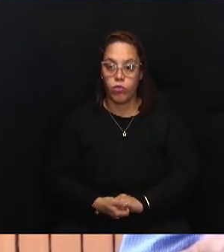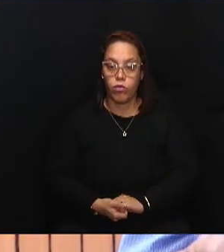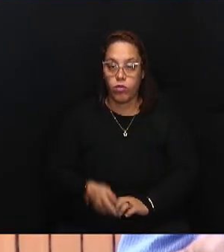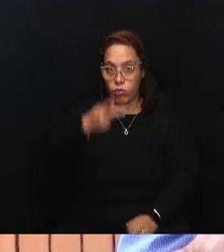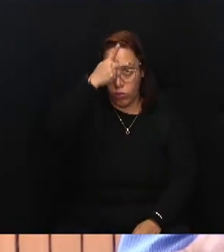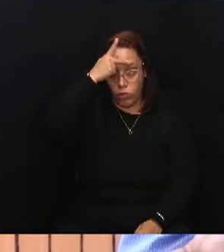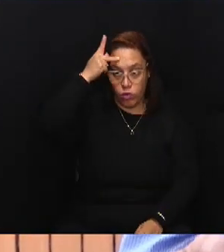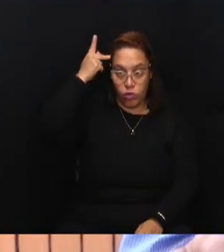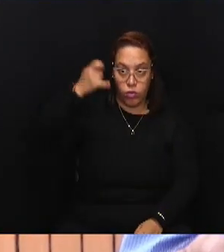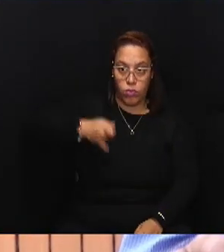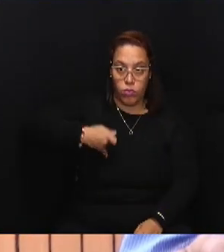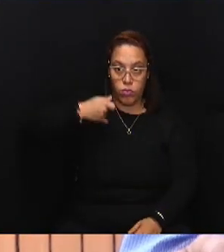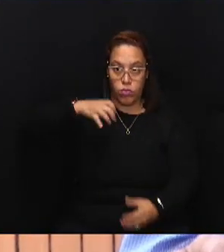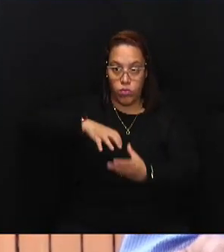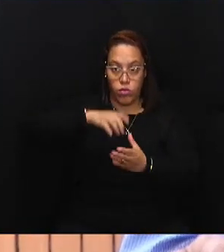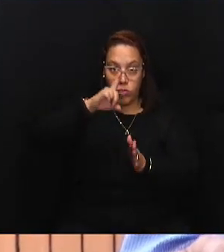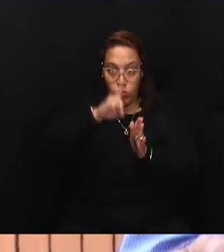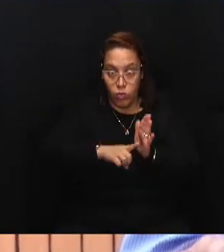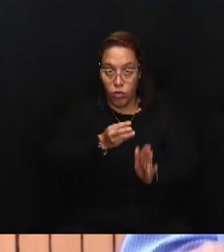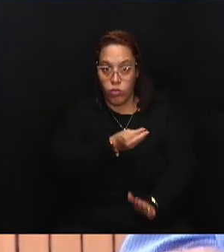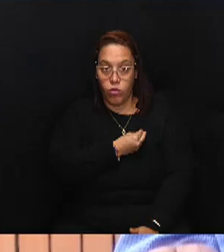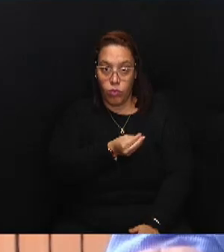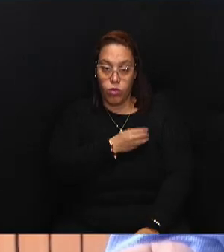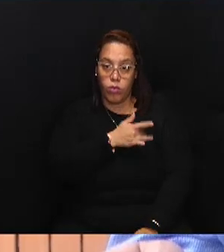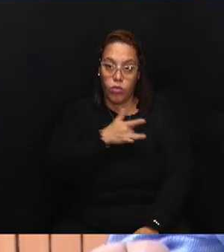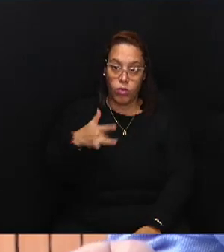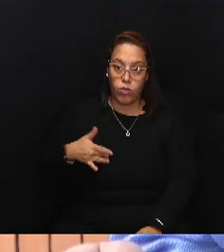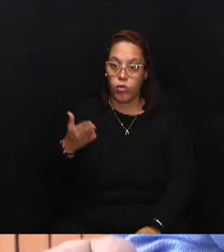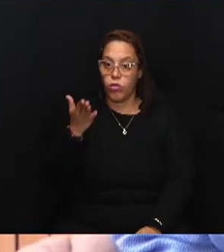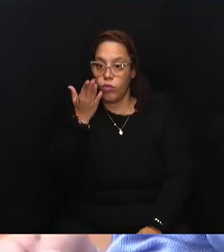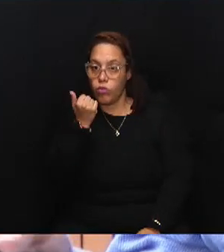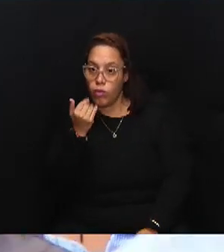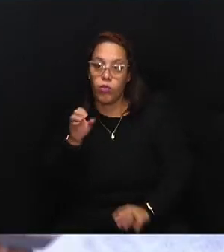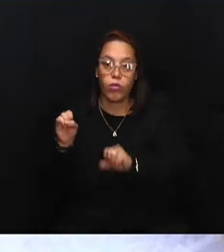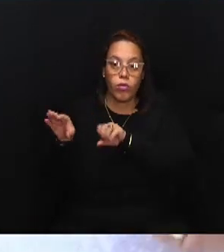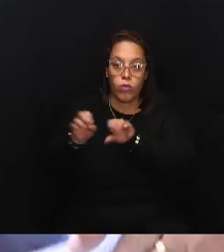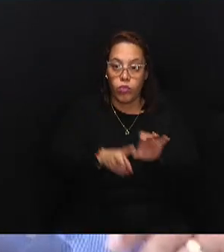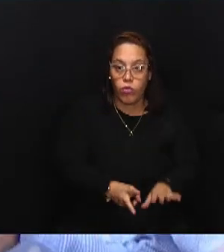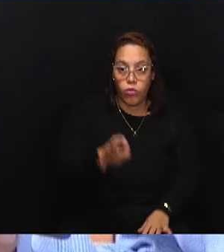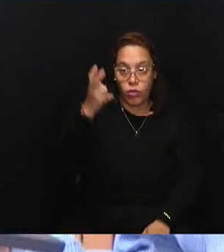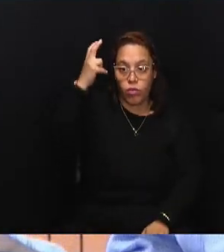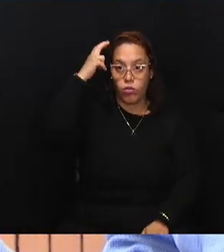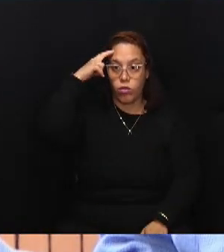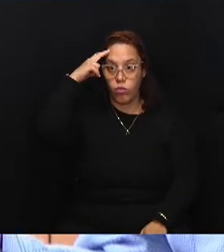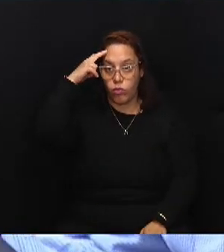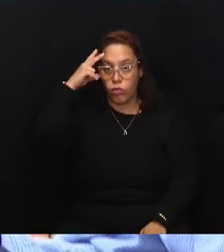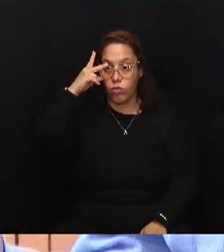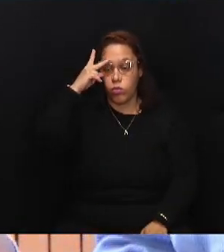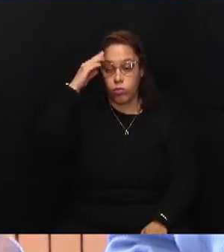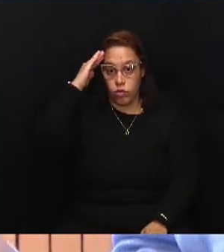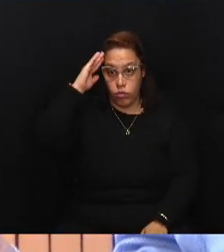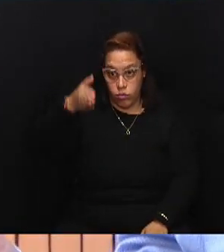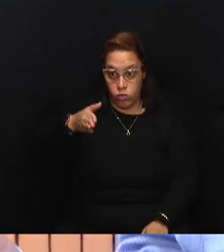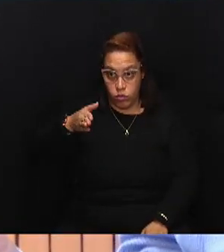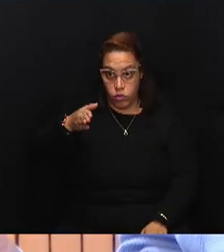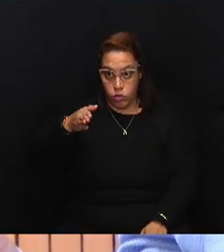na verdade, ele tem direito à vida, ele tem direito à saúde, alimentação, educação, cultura, e, principalmente, ele é um cidadão que merece